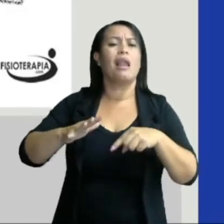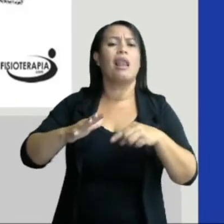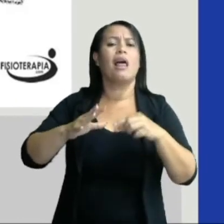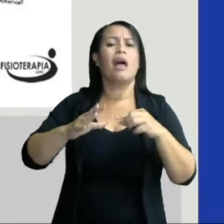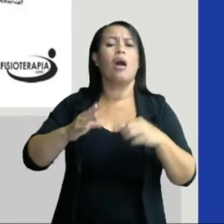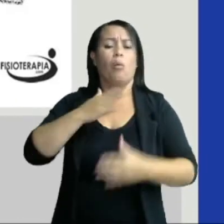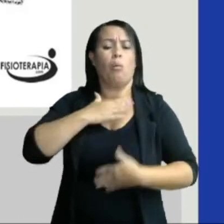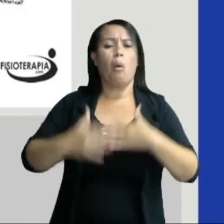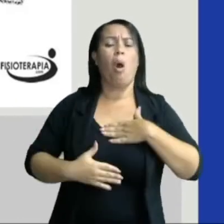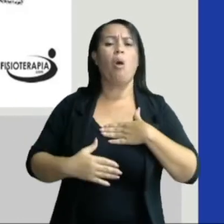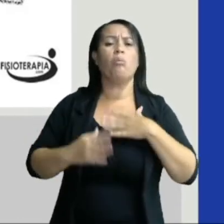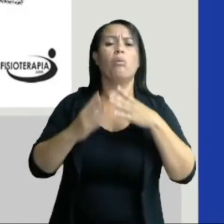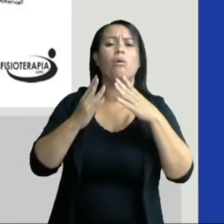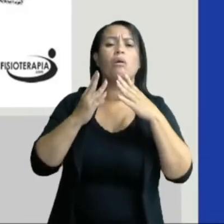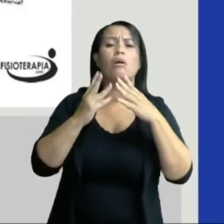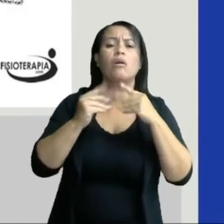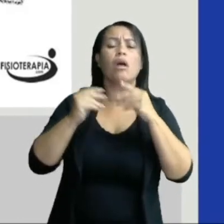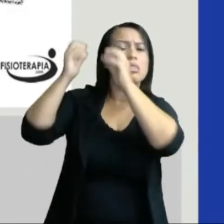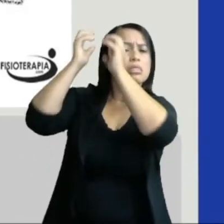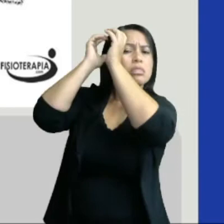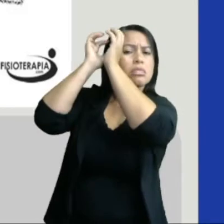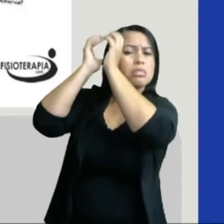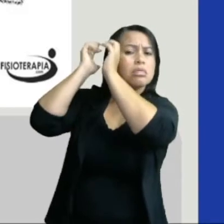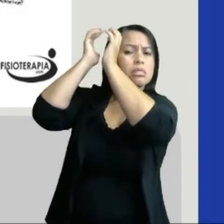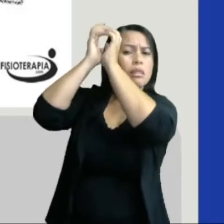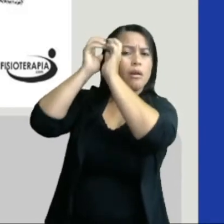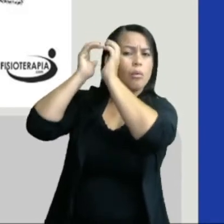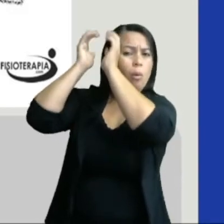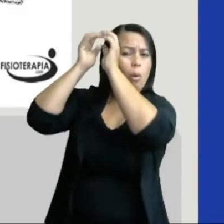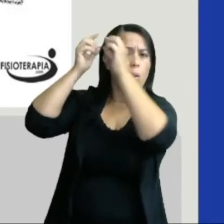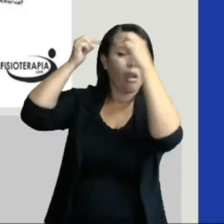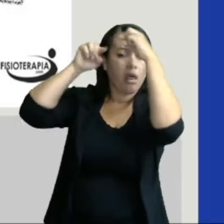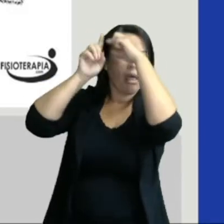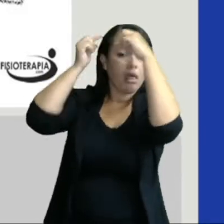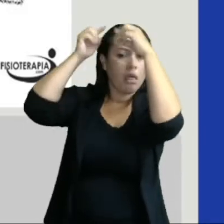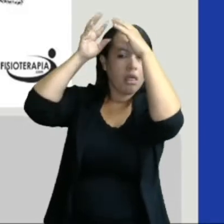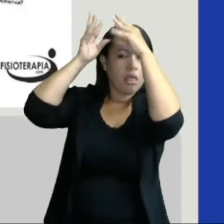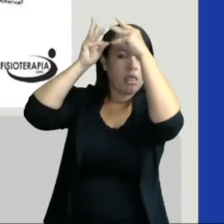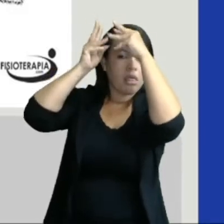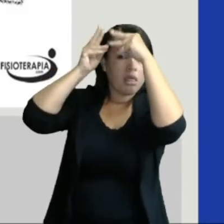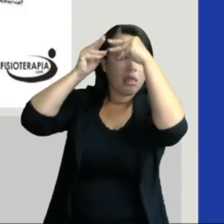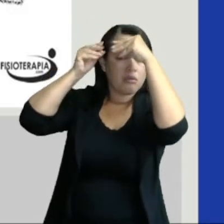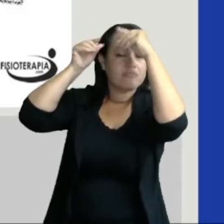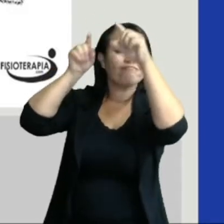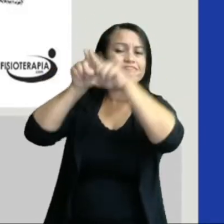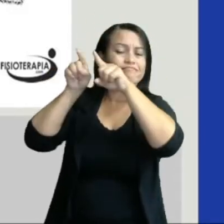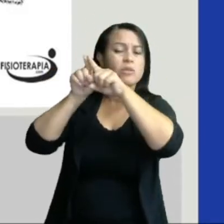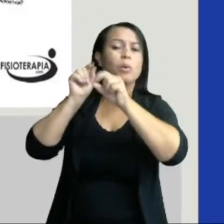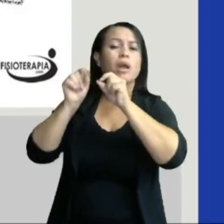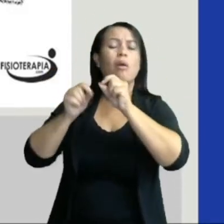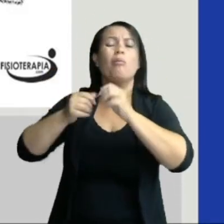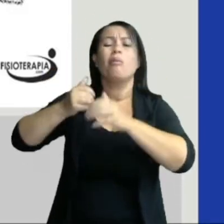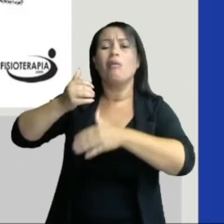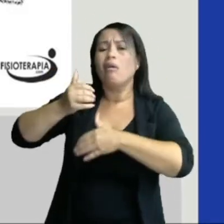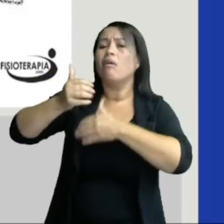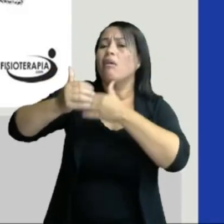ela degenera os neurônios do nosso sistema nervoso central de forma